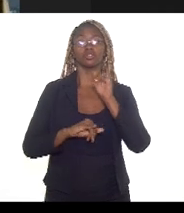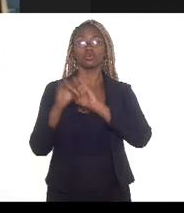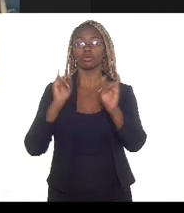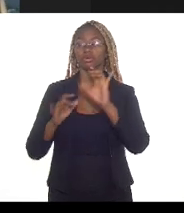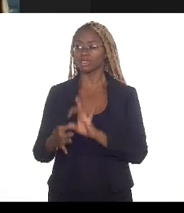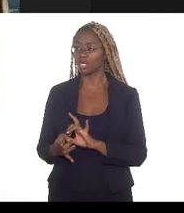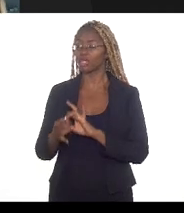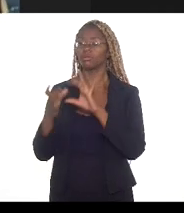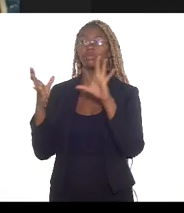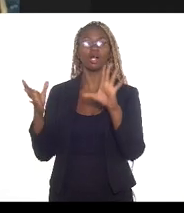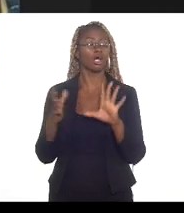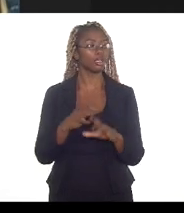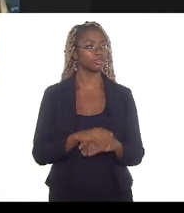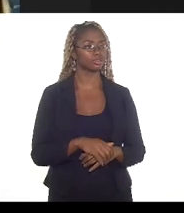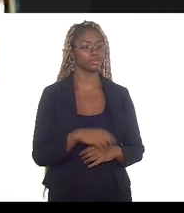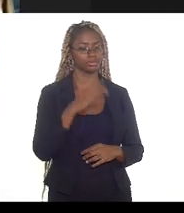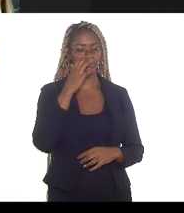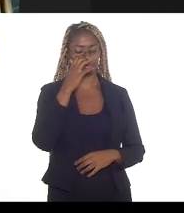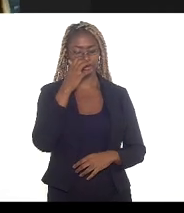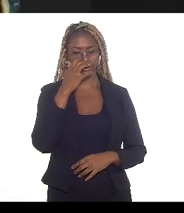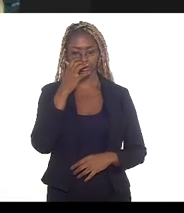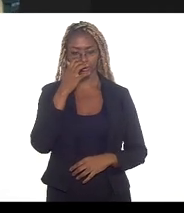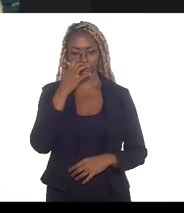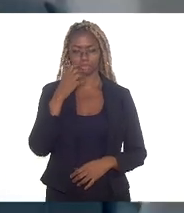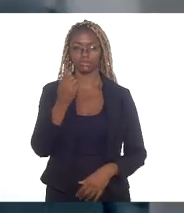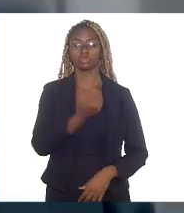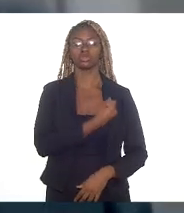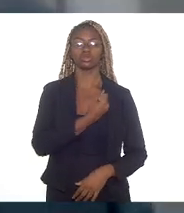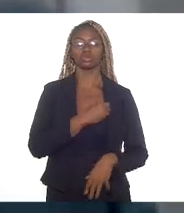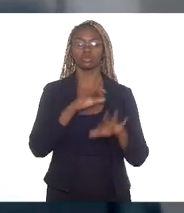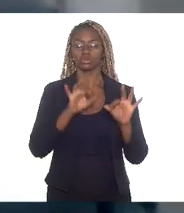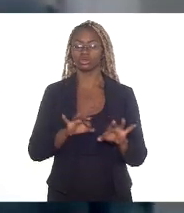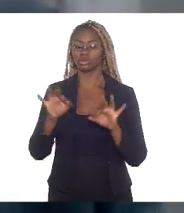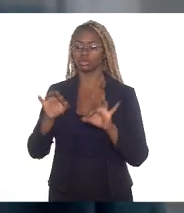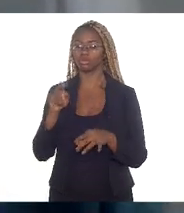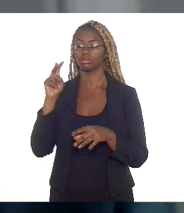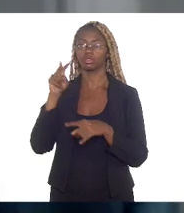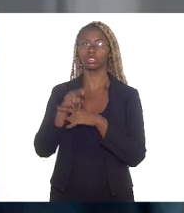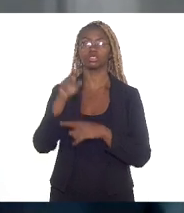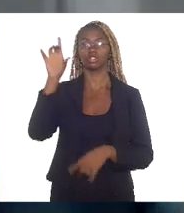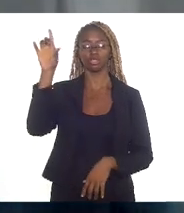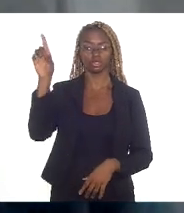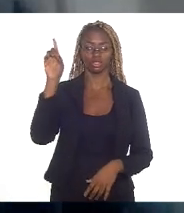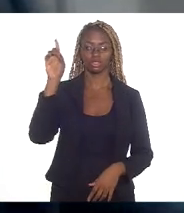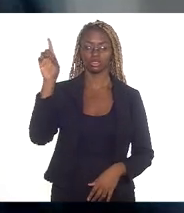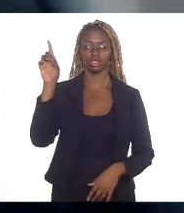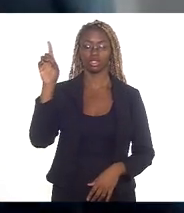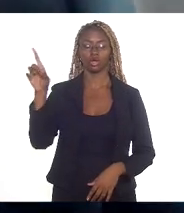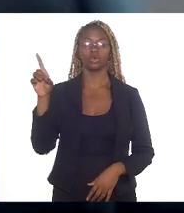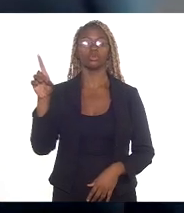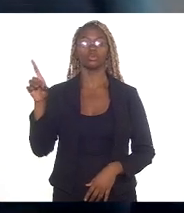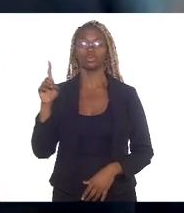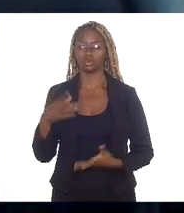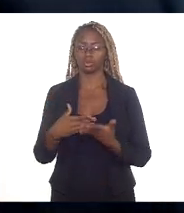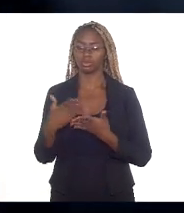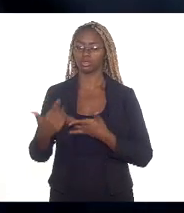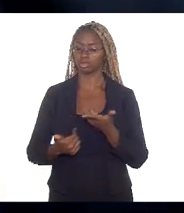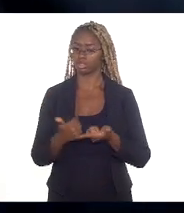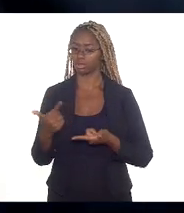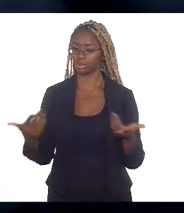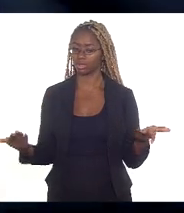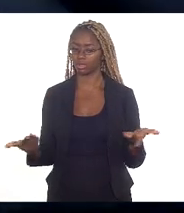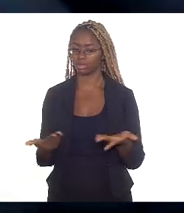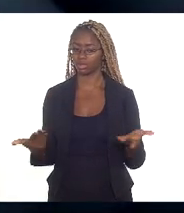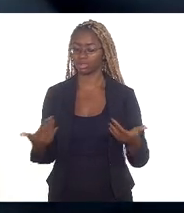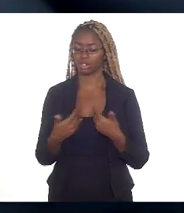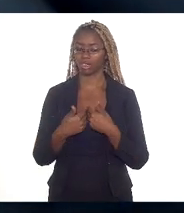do Eliomar. Vamos lá. Havendo o número legal e sob a proteção de Deus, iniciamos os nossos trabalhos.